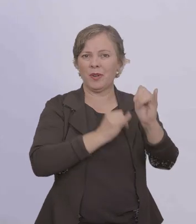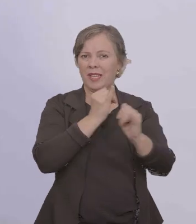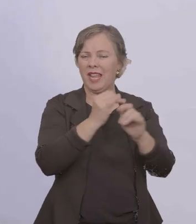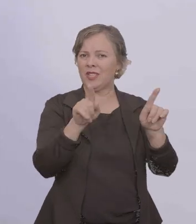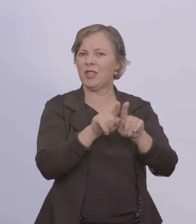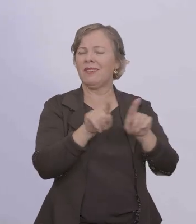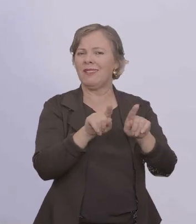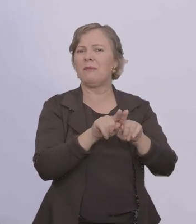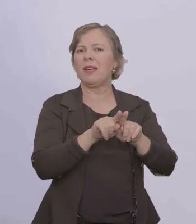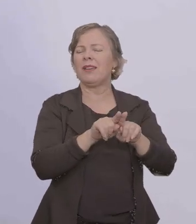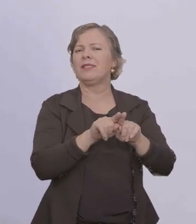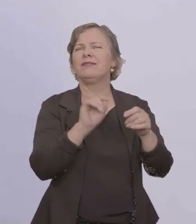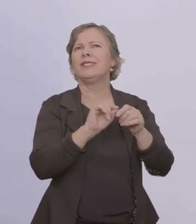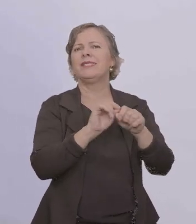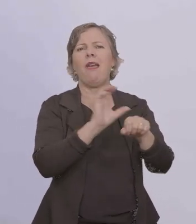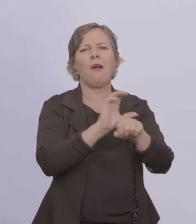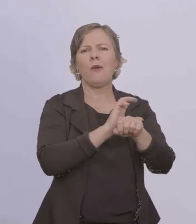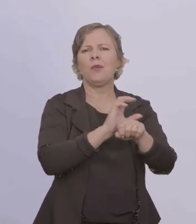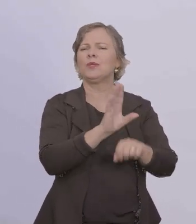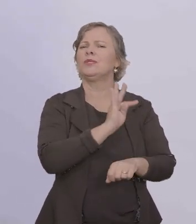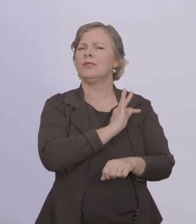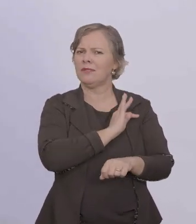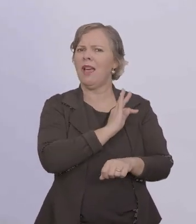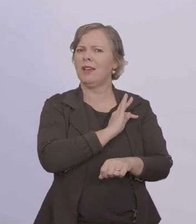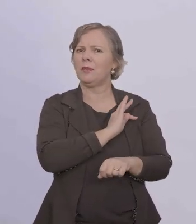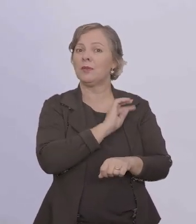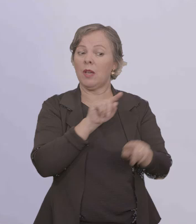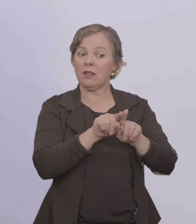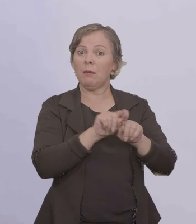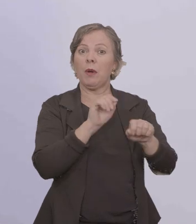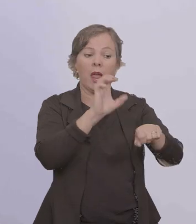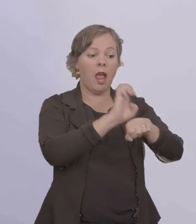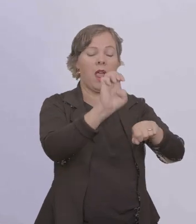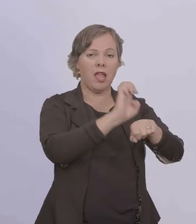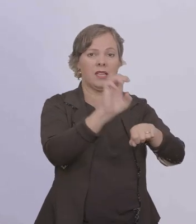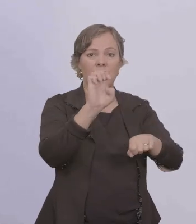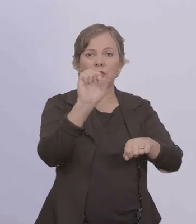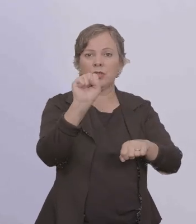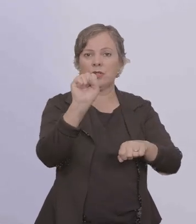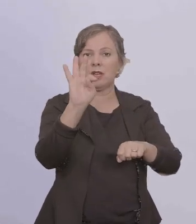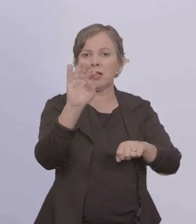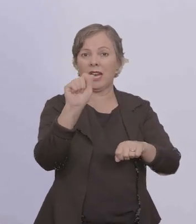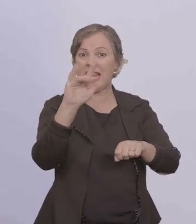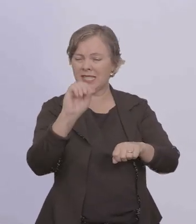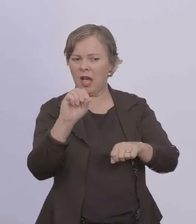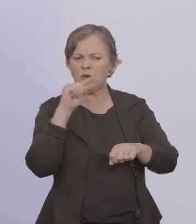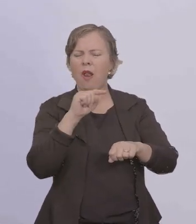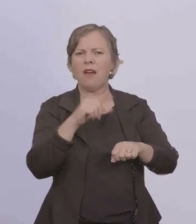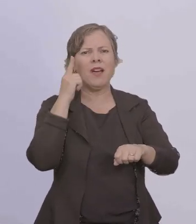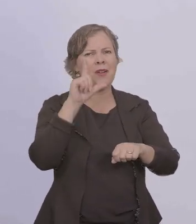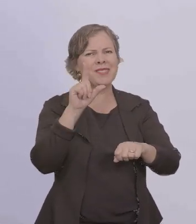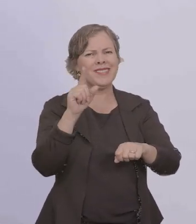como também fazer cursos técnicos, e dentro desses cursos técnicos a oportunidade do estágio, onde ele vai